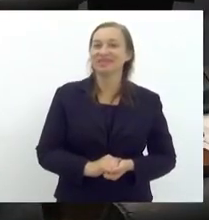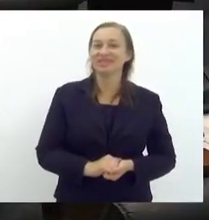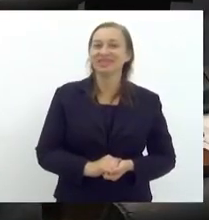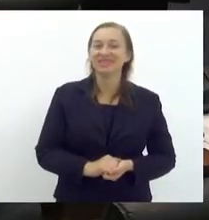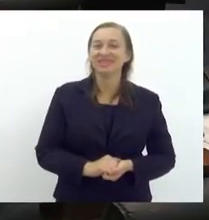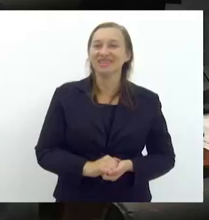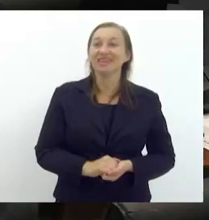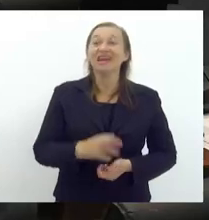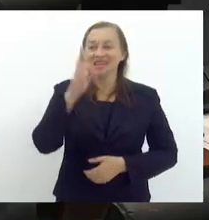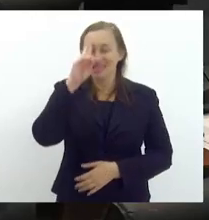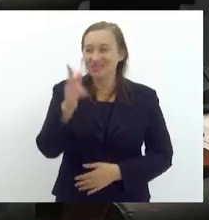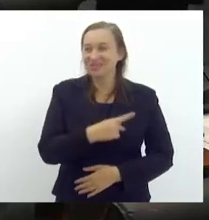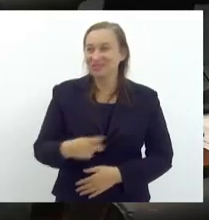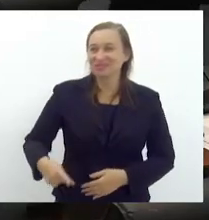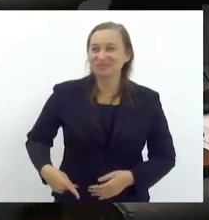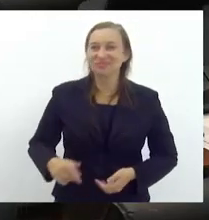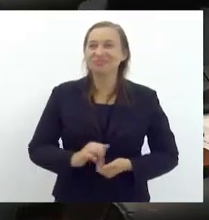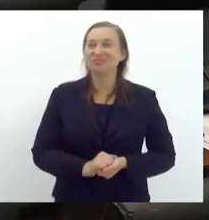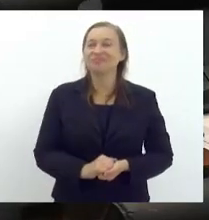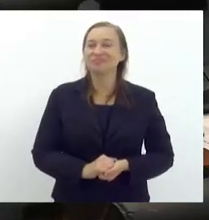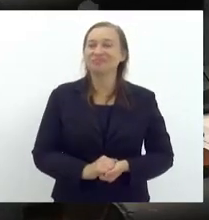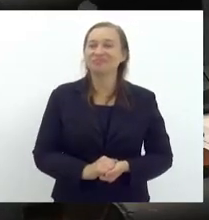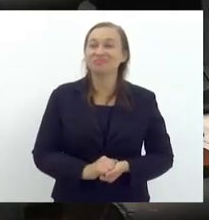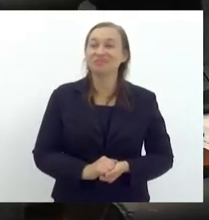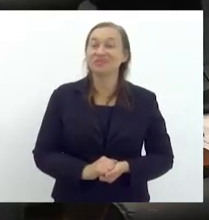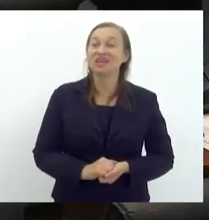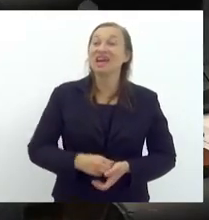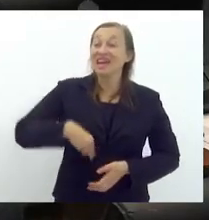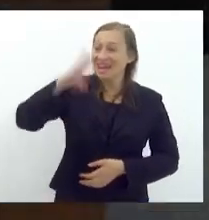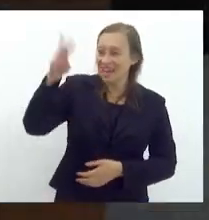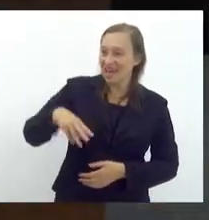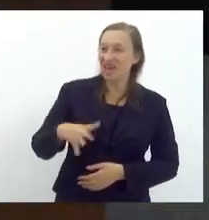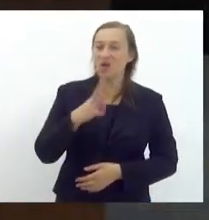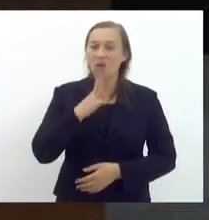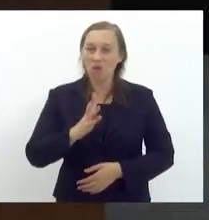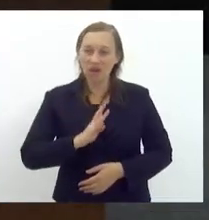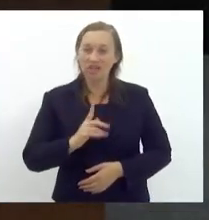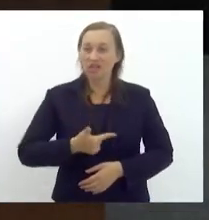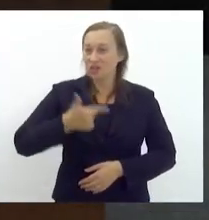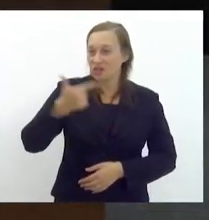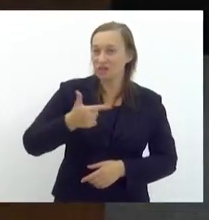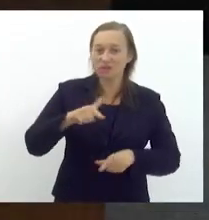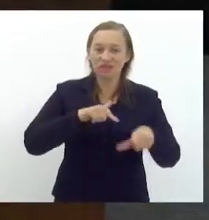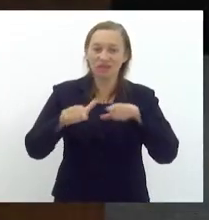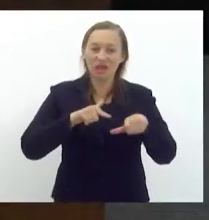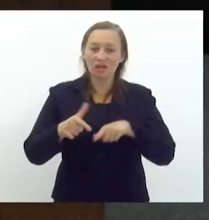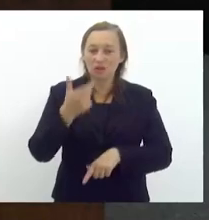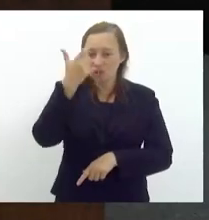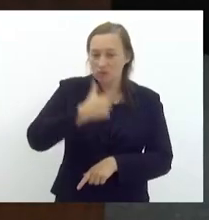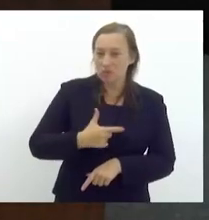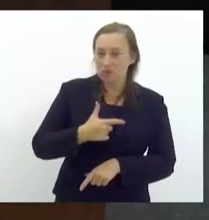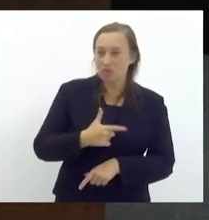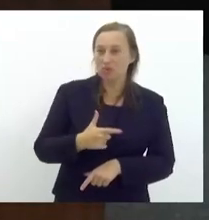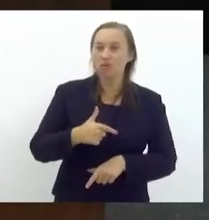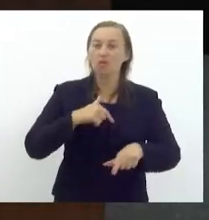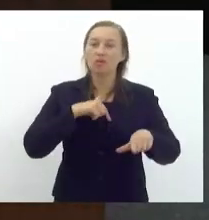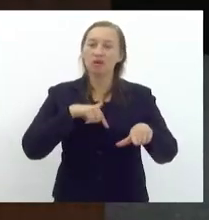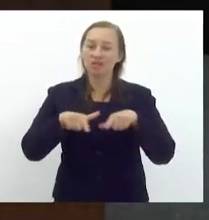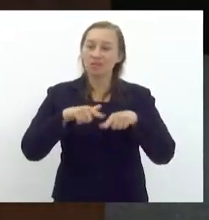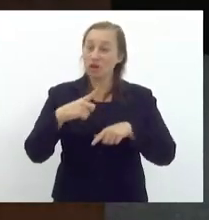senhor presidente é para quem me conhece aqui eu tô no meu segundo mandato eu sou uma deputada reeleita